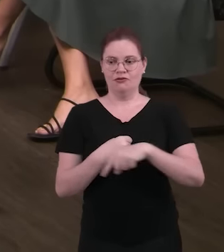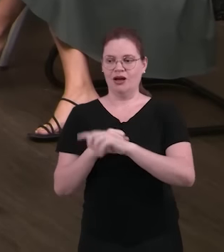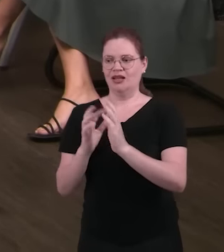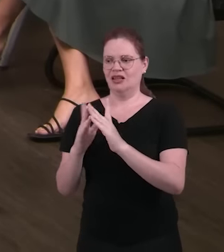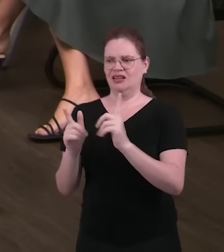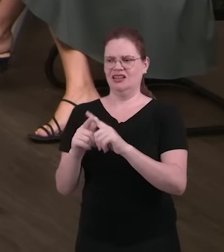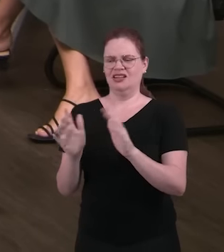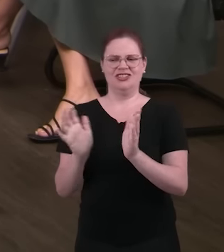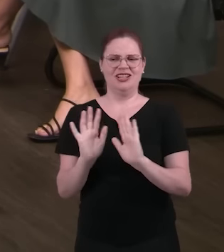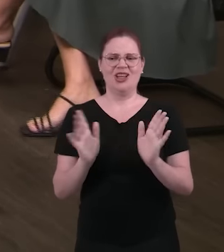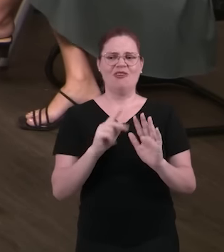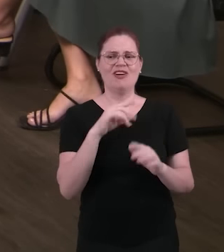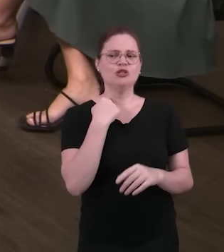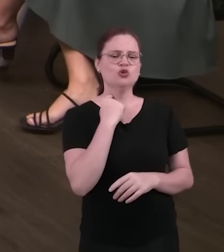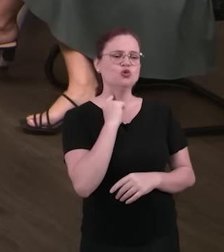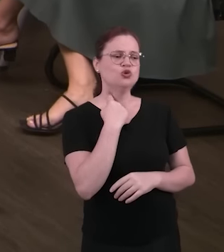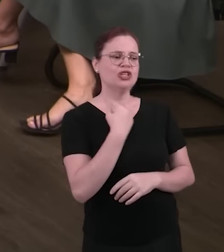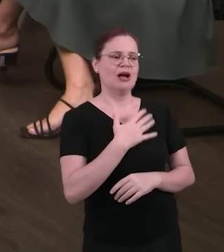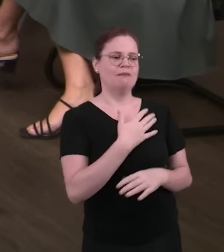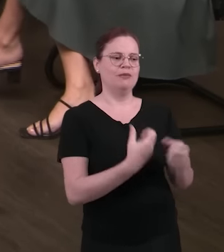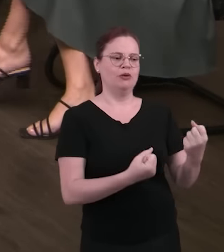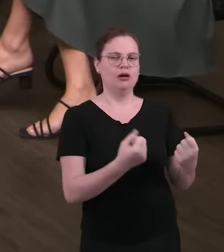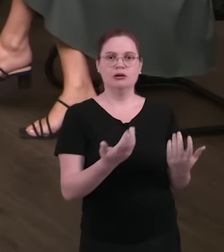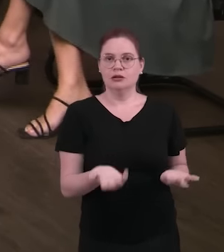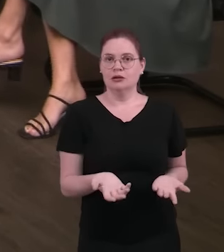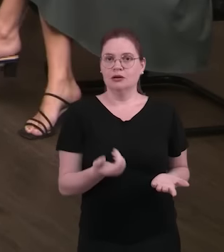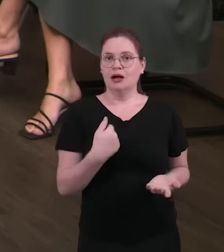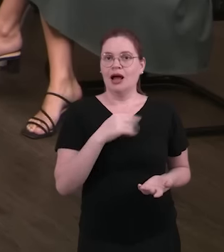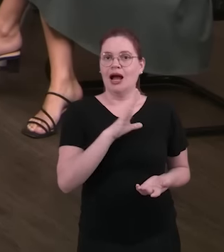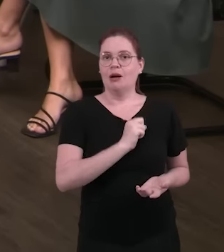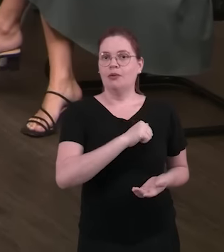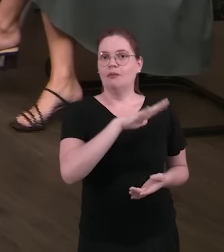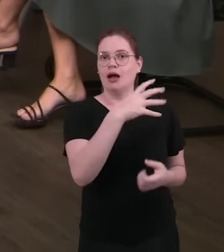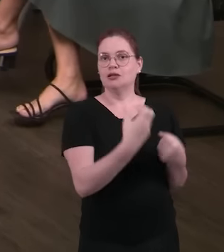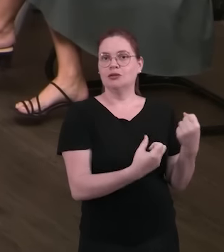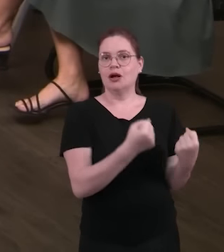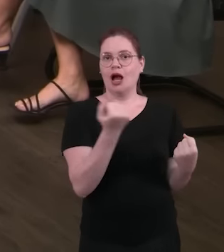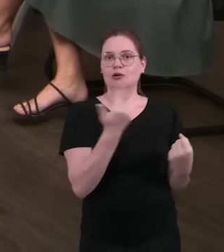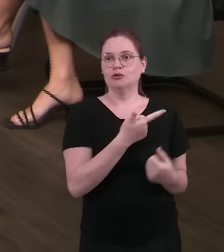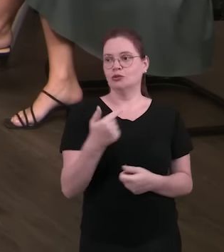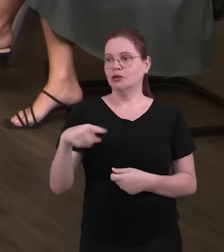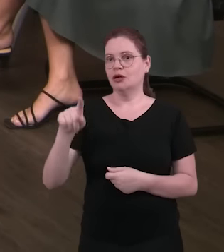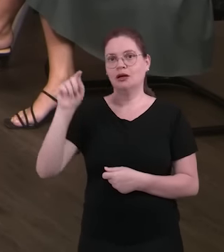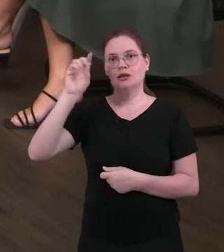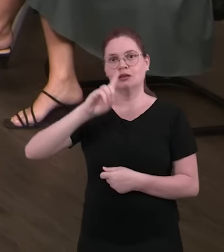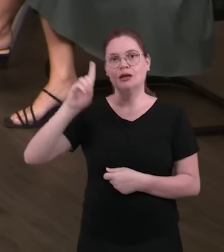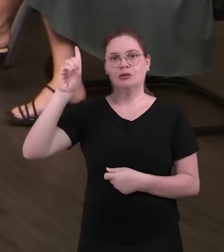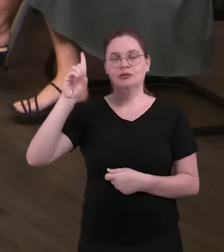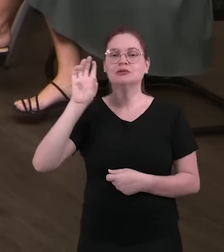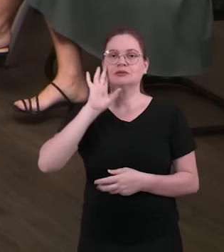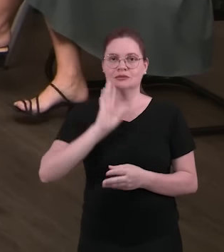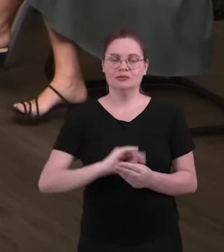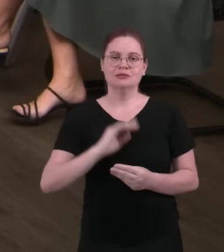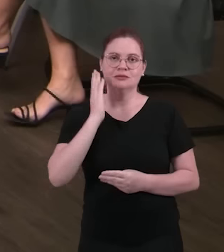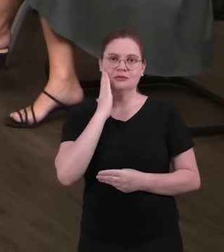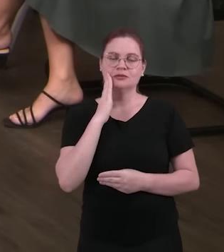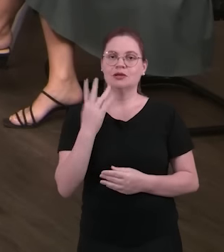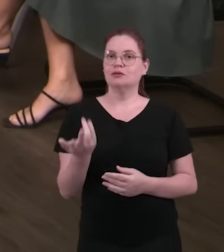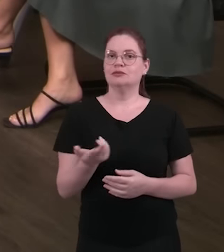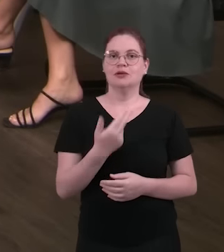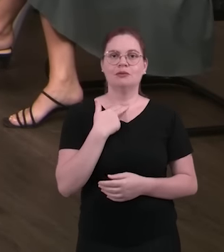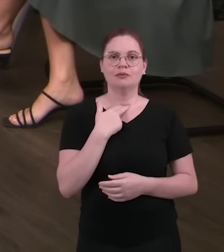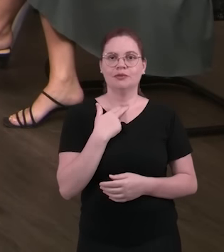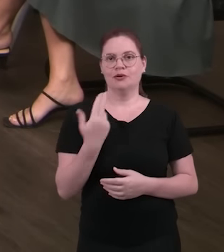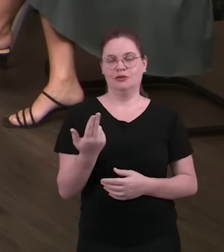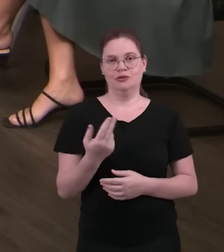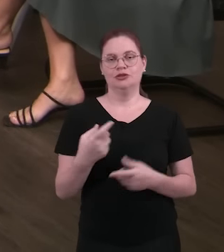carro. Então, amou mais a bênção do que o abençoador. Entendeu? Então, isso é uma coisa que a